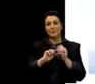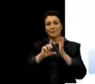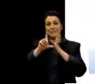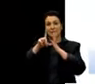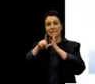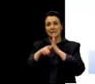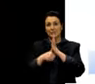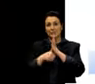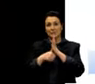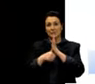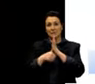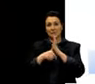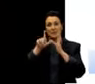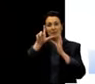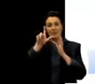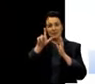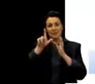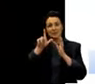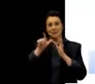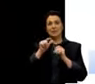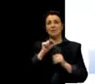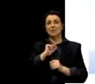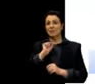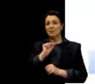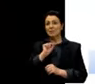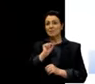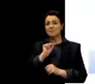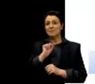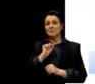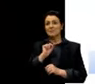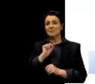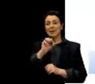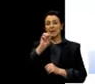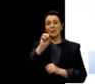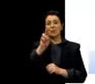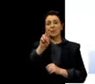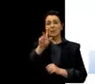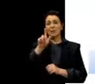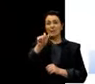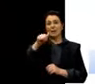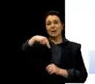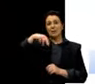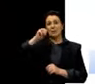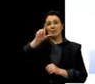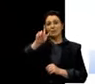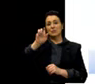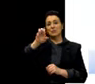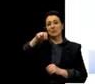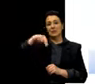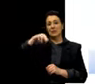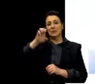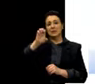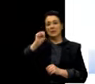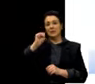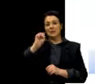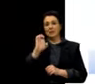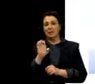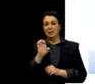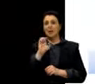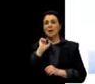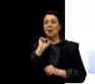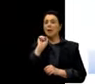Depois, então, da gastrulação, nós temos a organogênese. O que